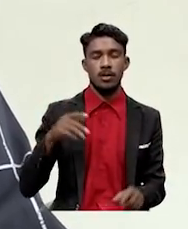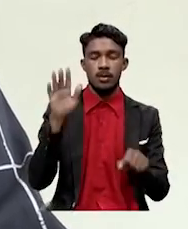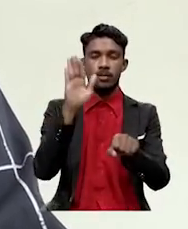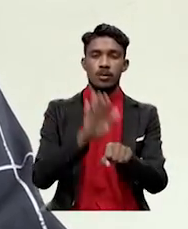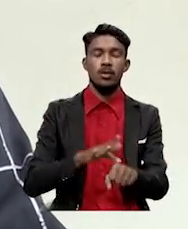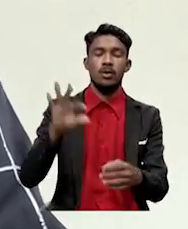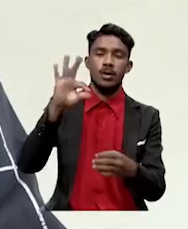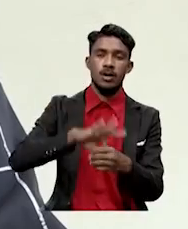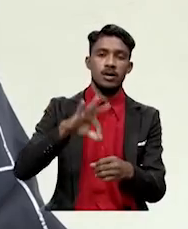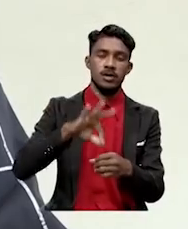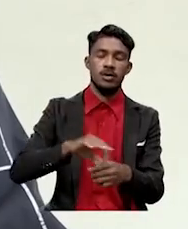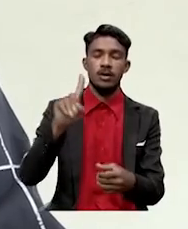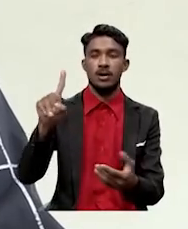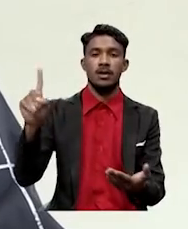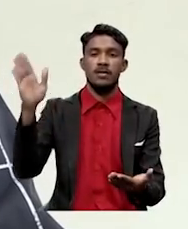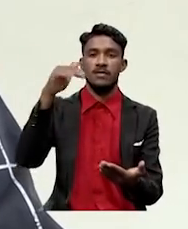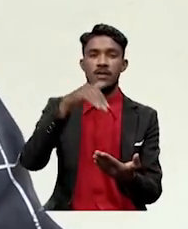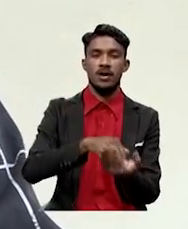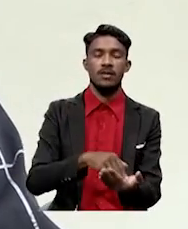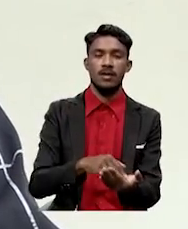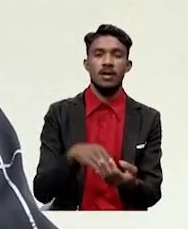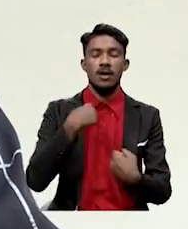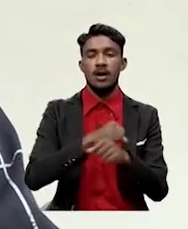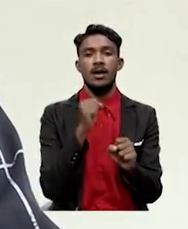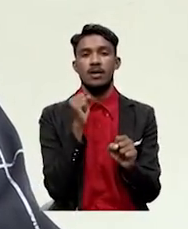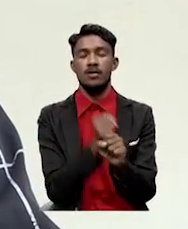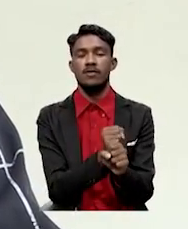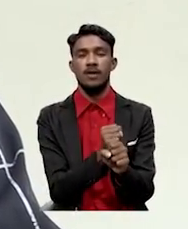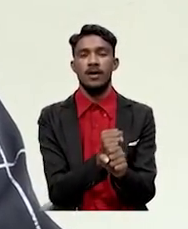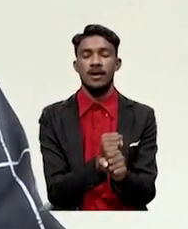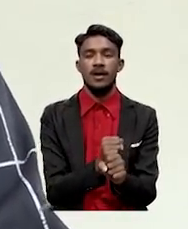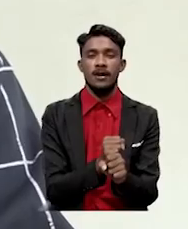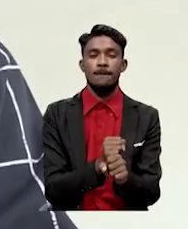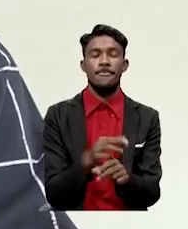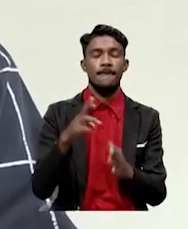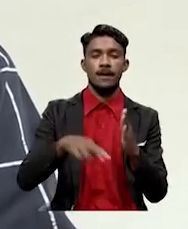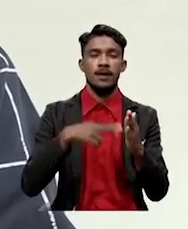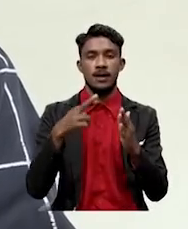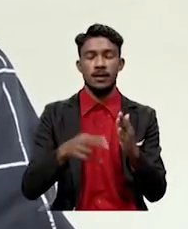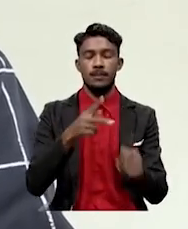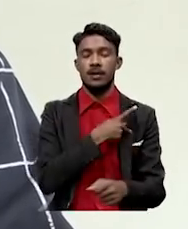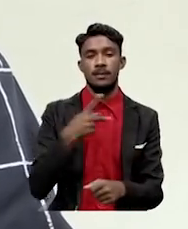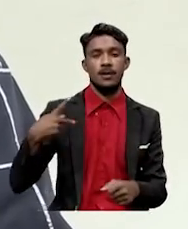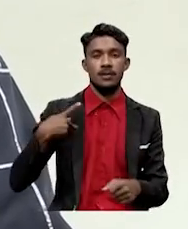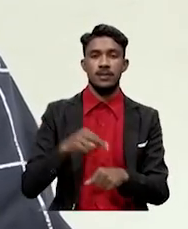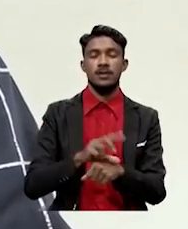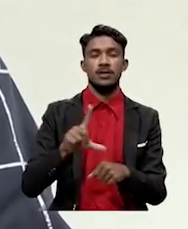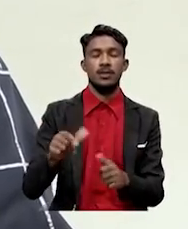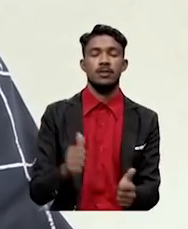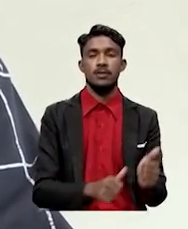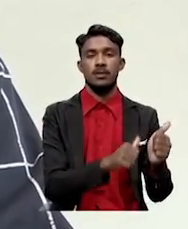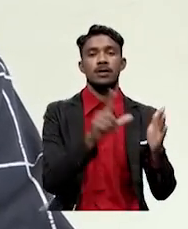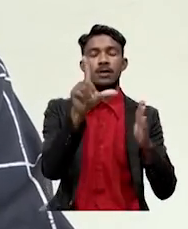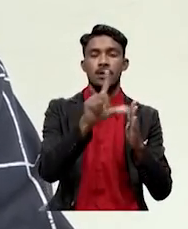hoje, Hatur Vila Vale configuração parlamento nacional, né? Tuir ordem constitucional, né?